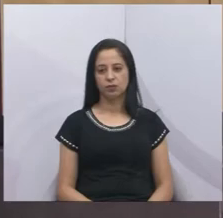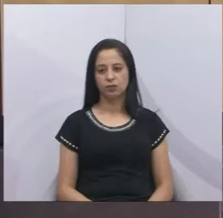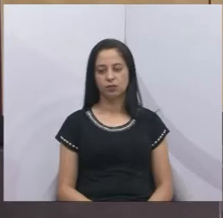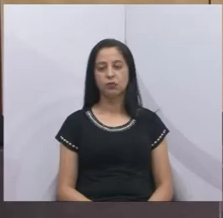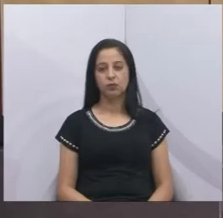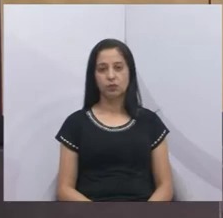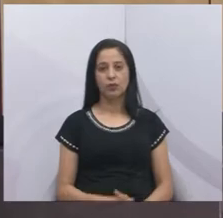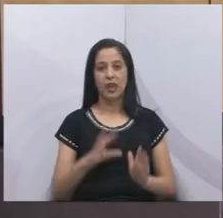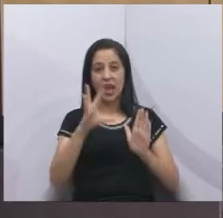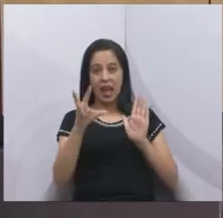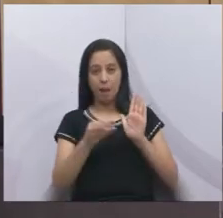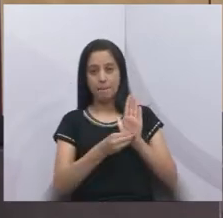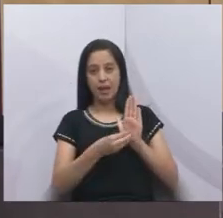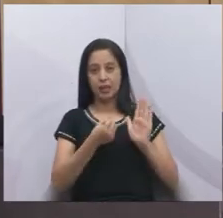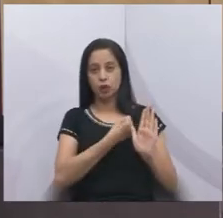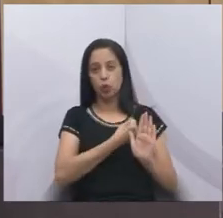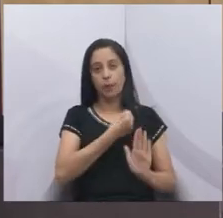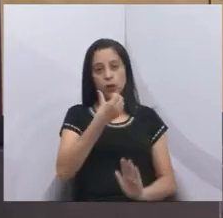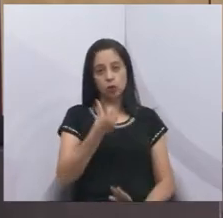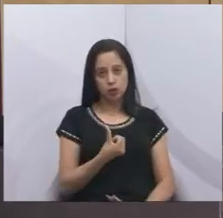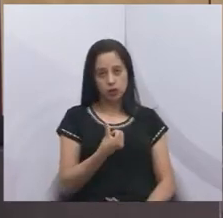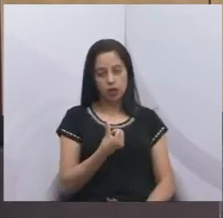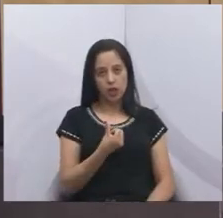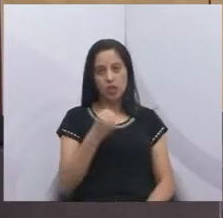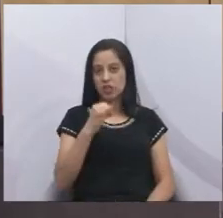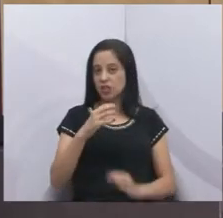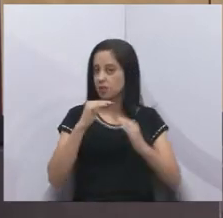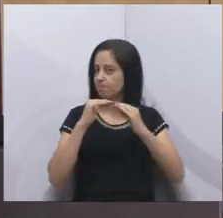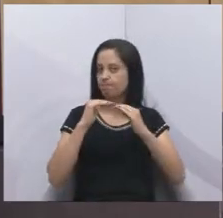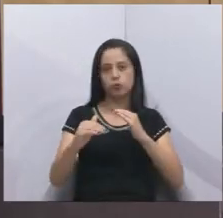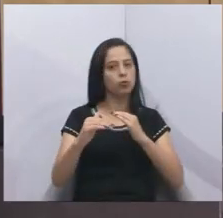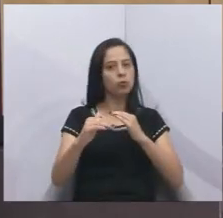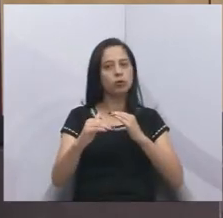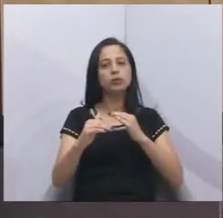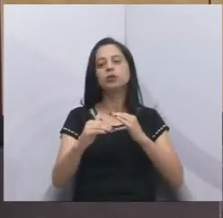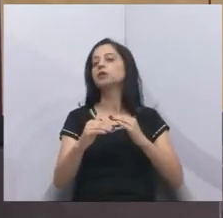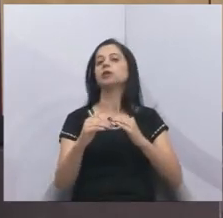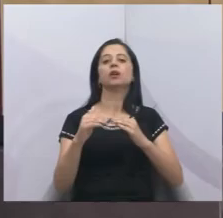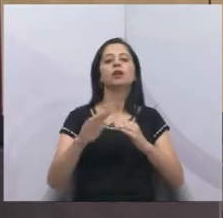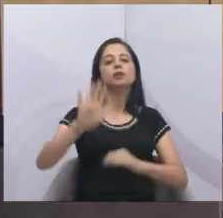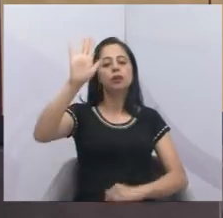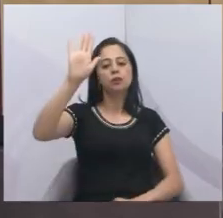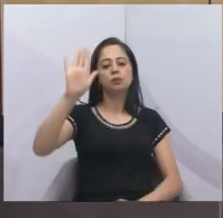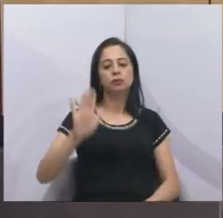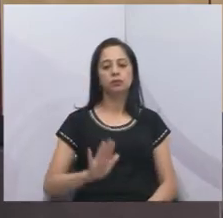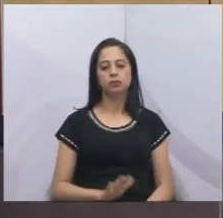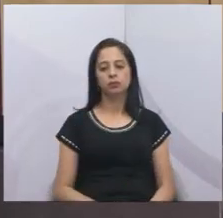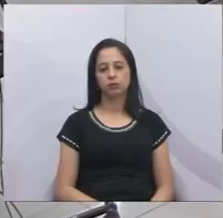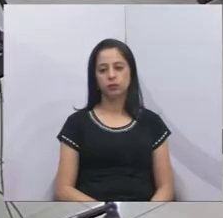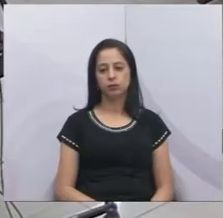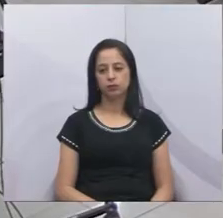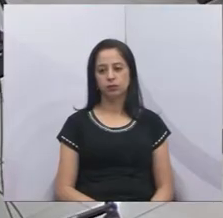A emenda 6 está em votação. Os que forem contrário, por favor, se manifestem levantando os braços.